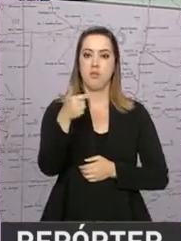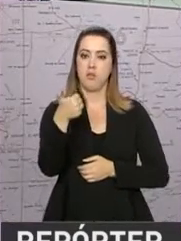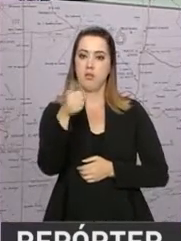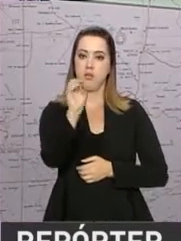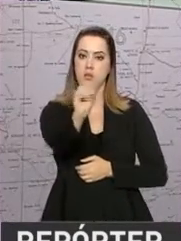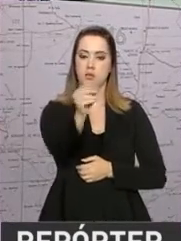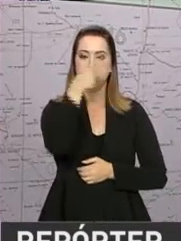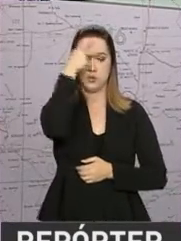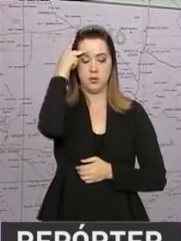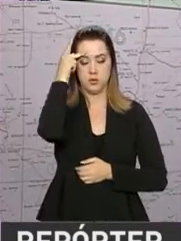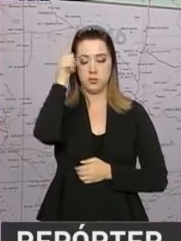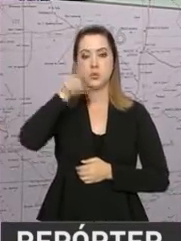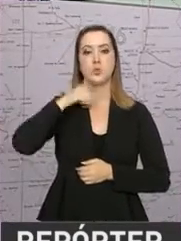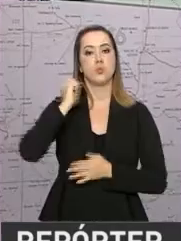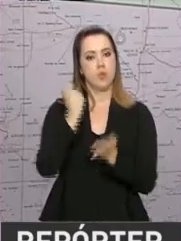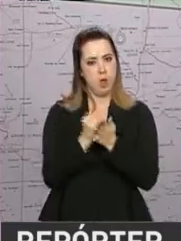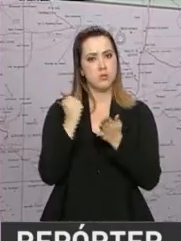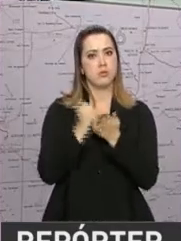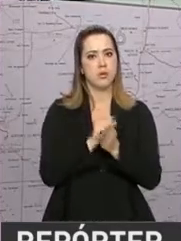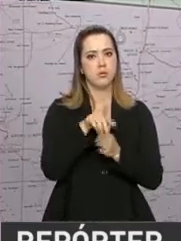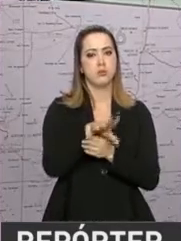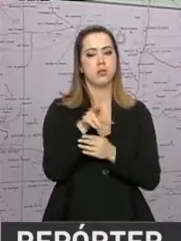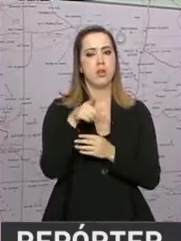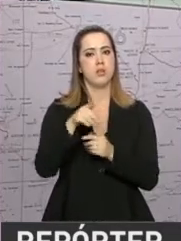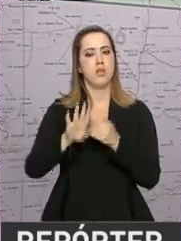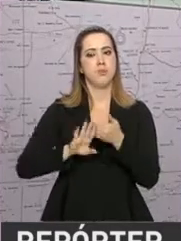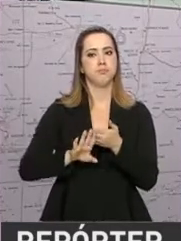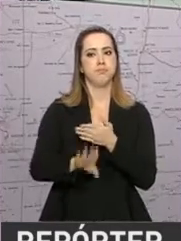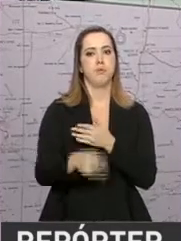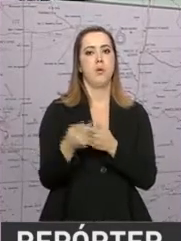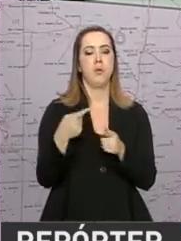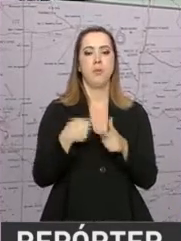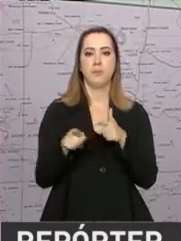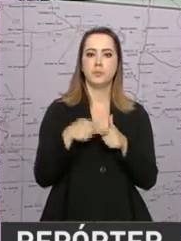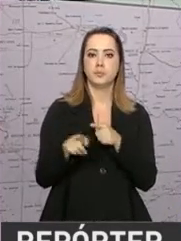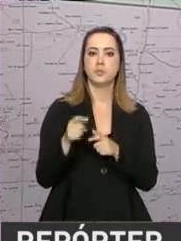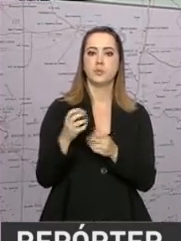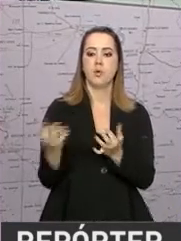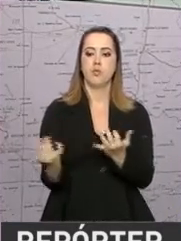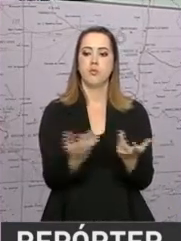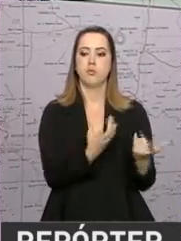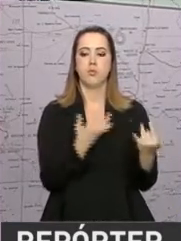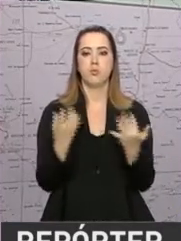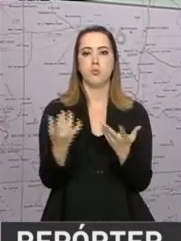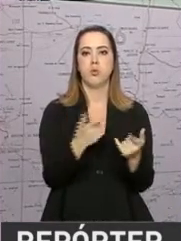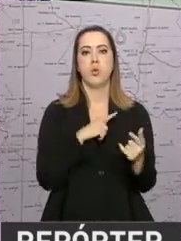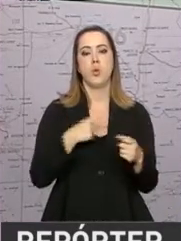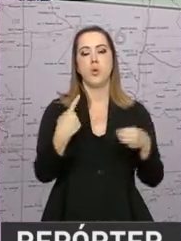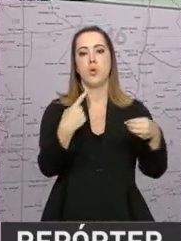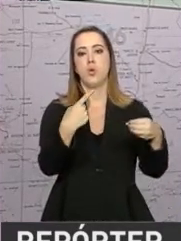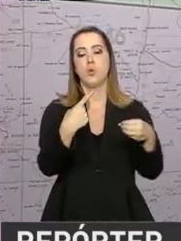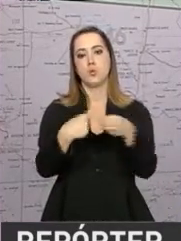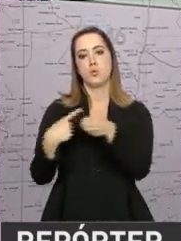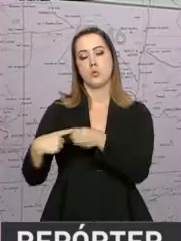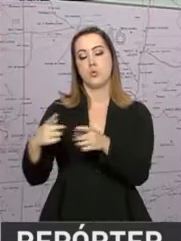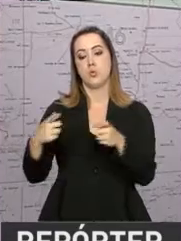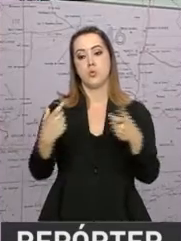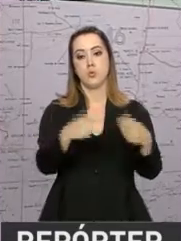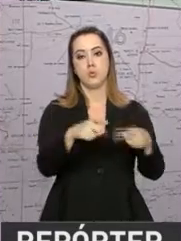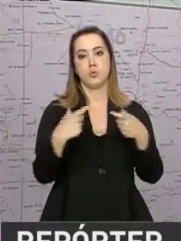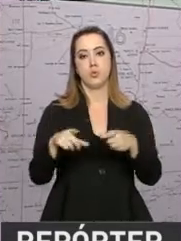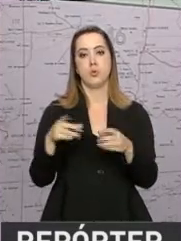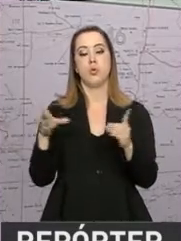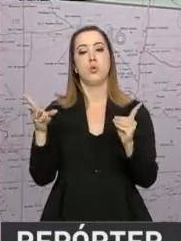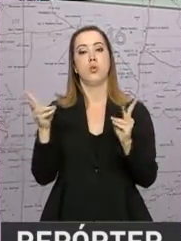pessoas contratadas para fazer o combate aos incêndios florestais principalmente em áreas federais são as terras indígenas os projetos de assentamento em áreas